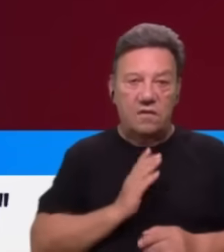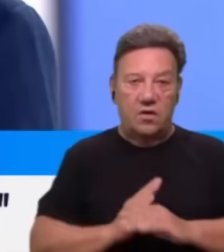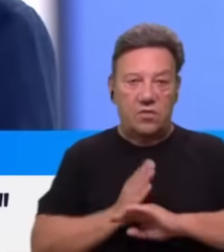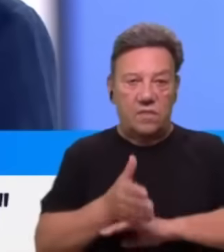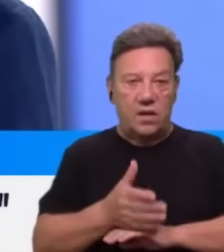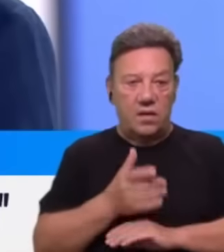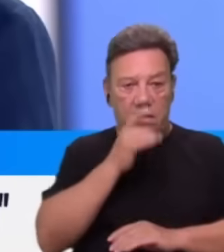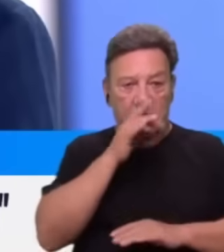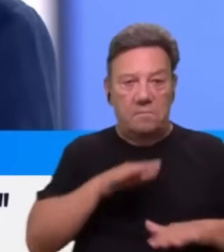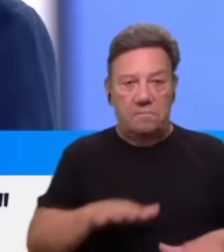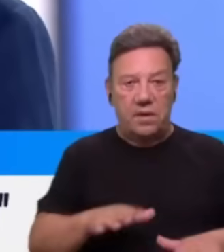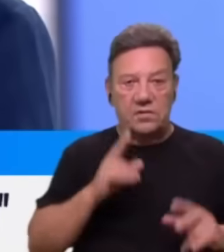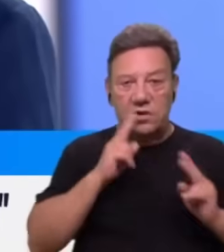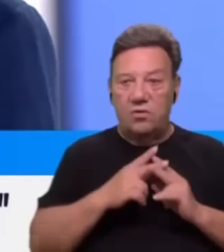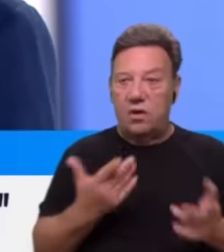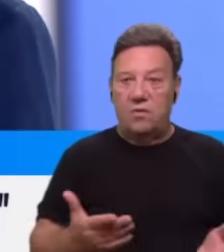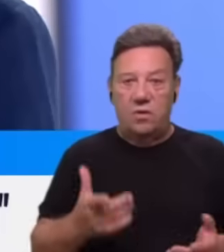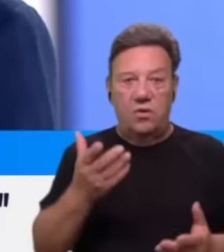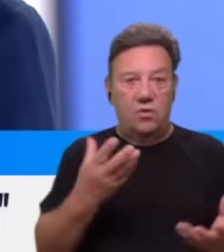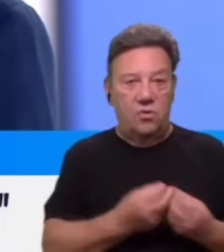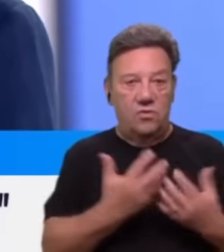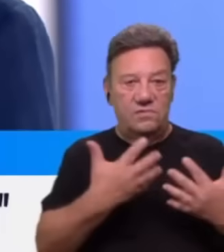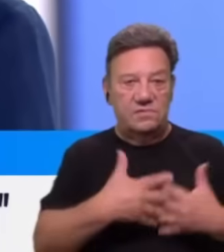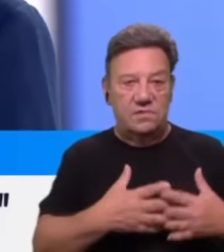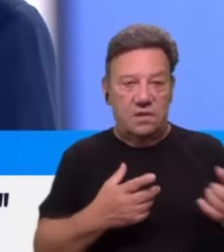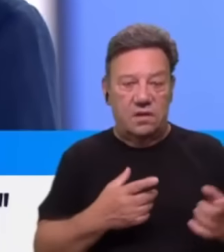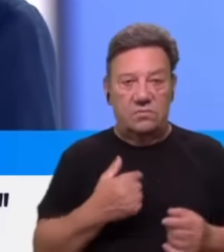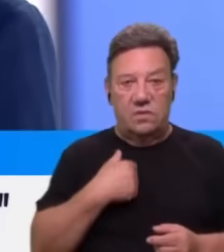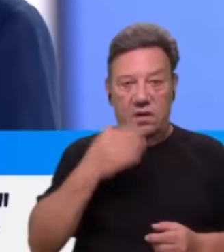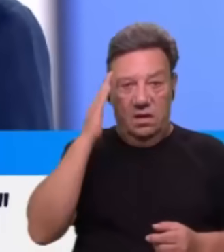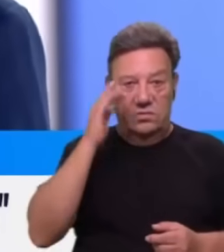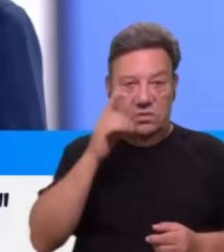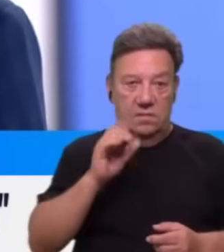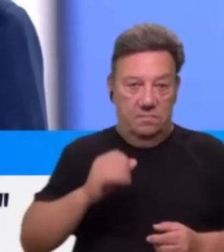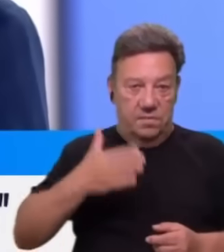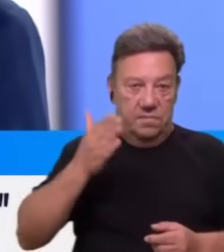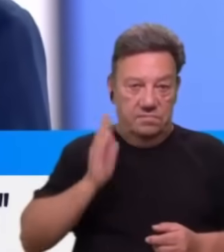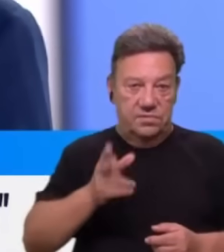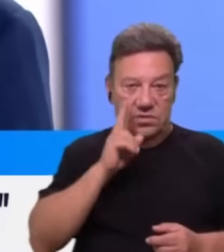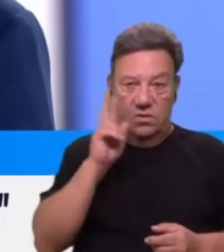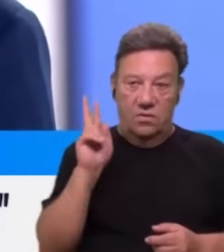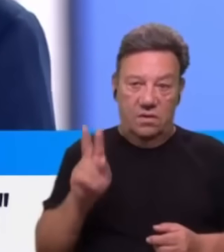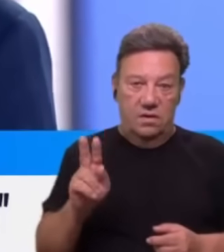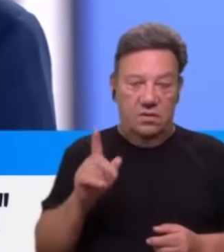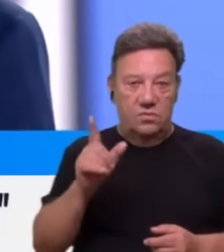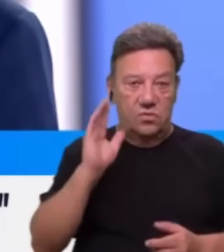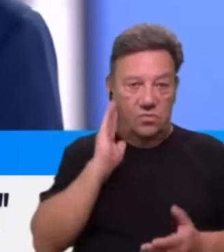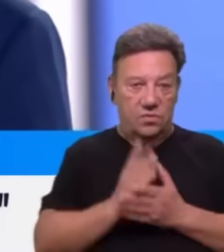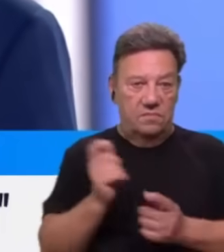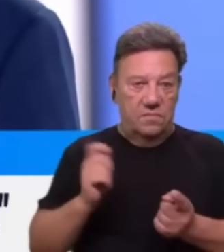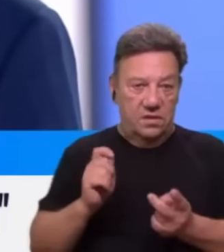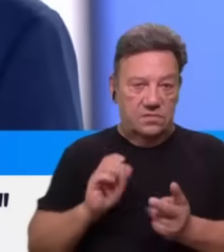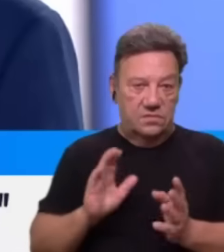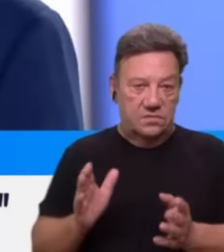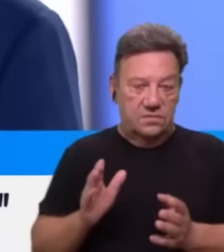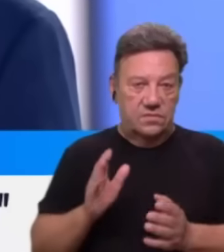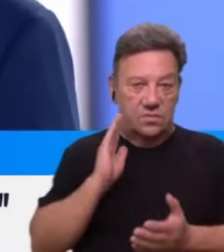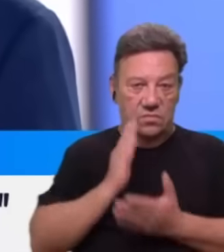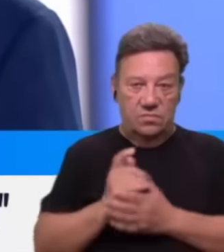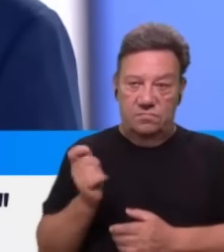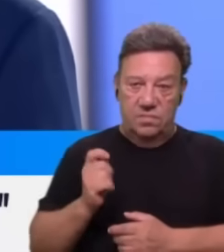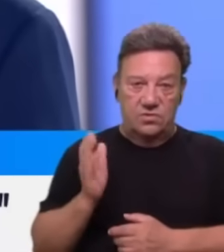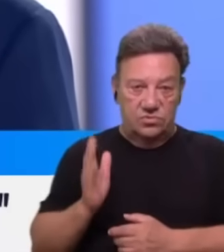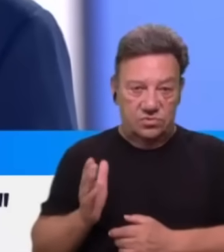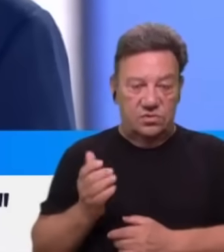o impasse em que se encontra neste momento com os sindicatos Ah eu acho em primeiro lugar é Preciso olhar para os últimos meses nos últimos